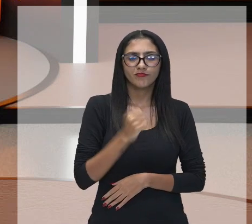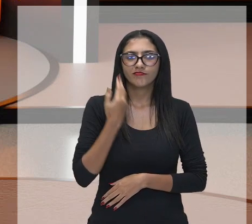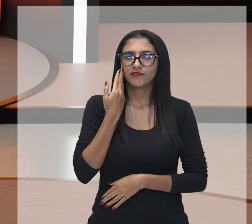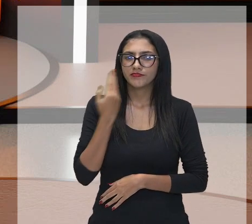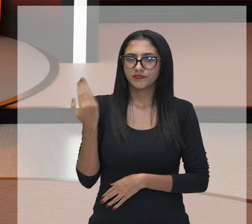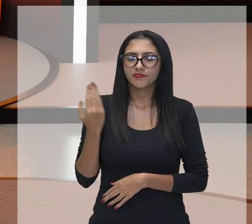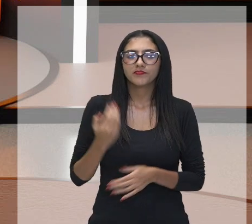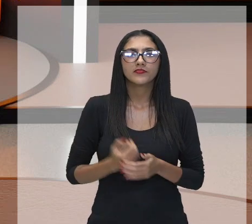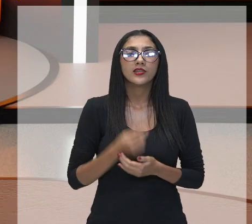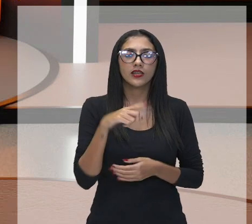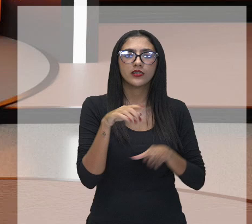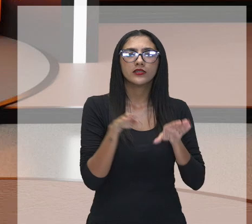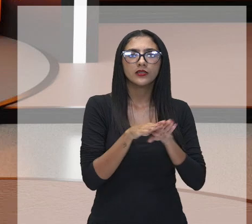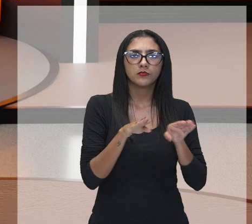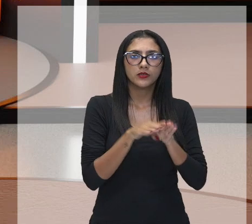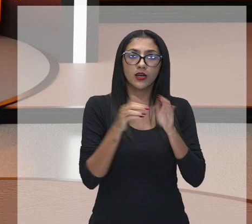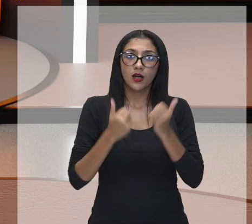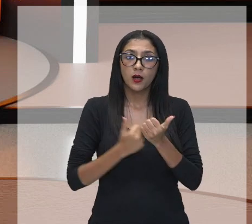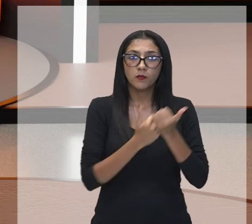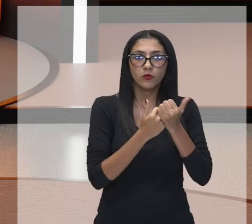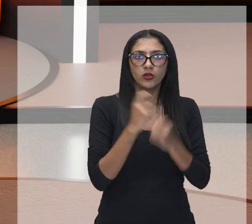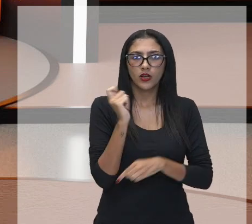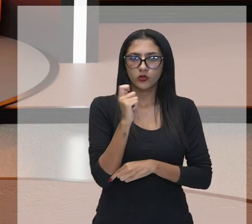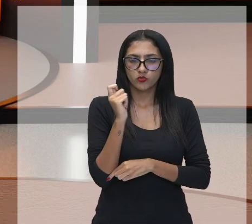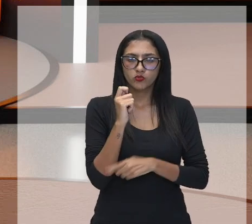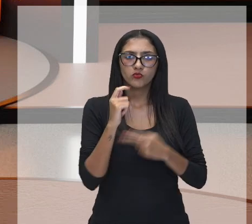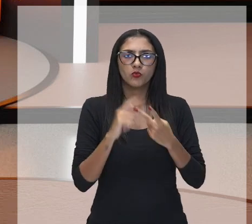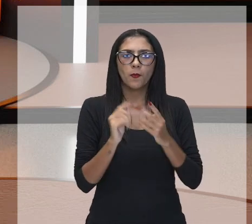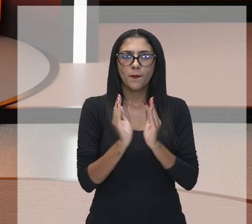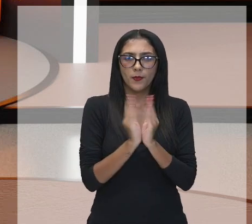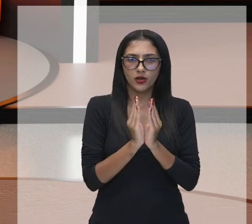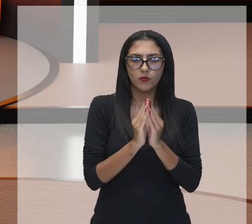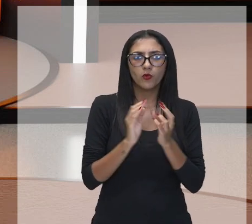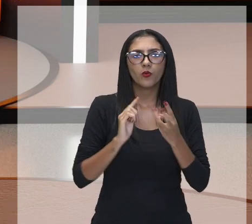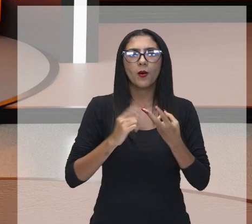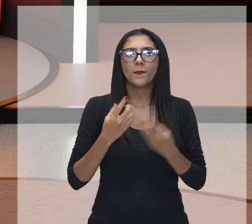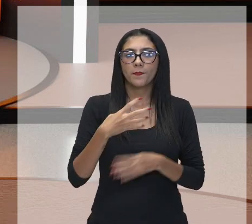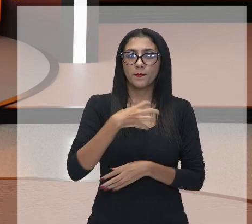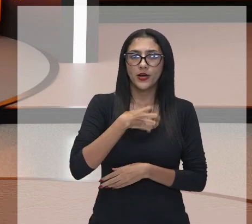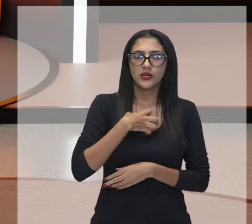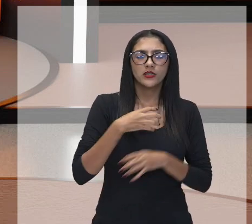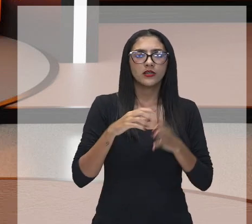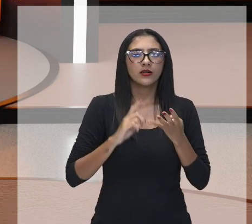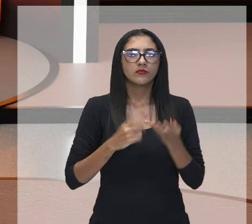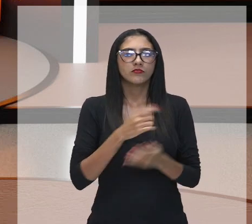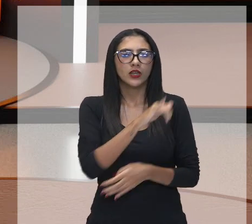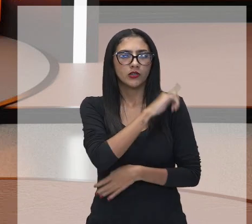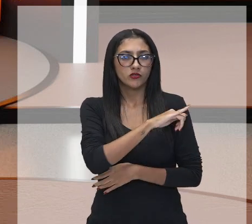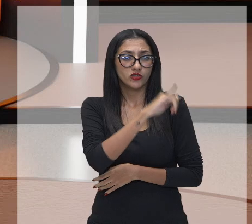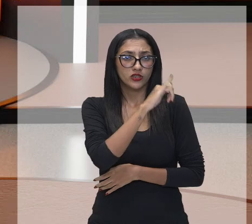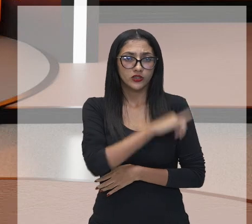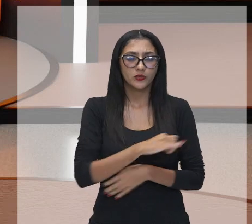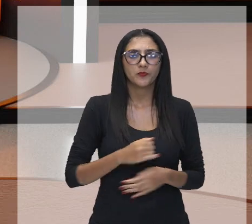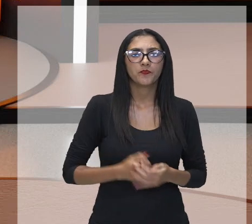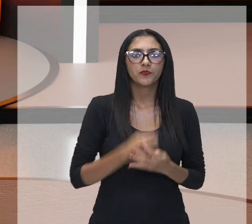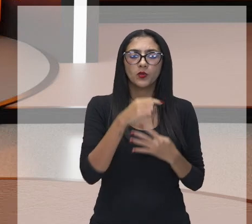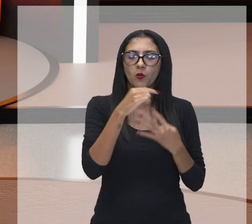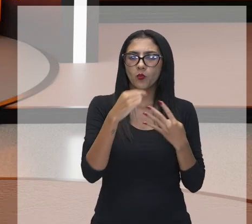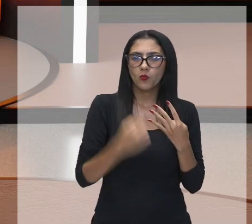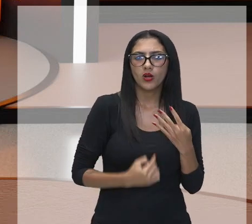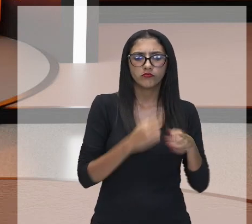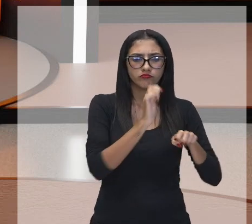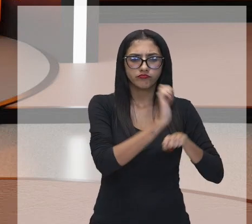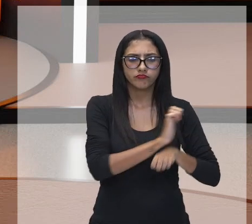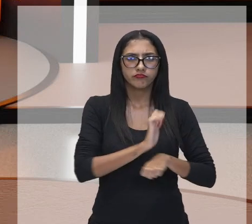era apoiado por Rio Grande do Sul, Pernambuco, Bahia e Rio de Janeiro. Observem aí que esses